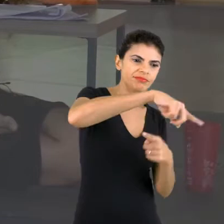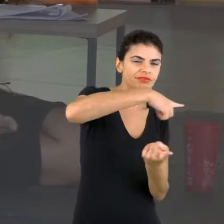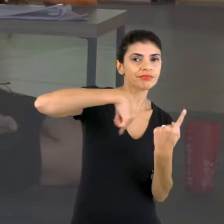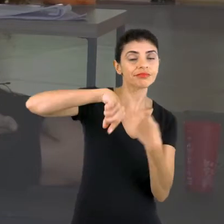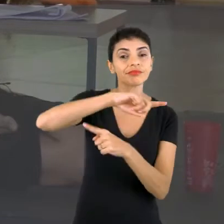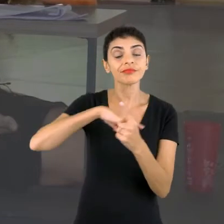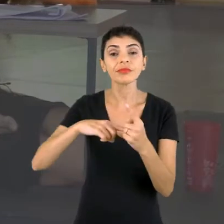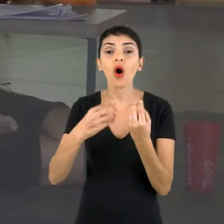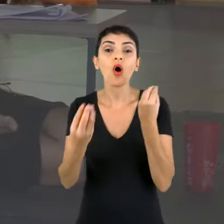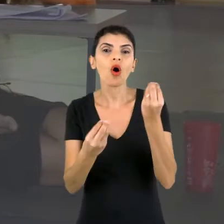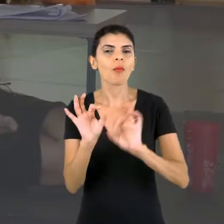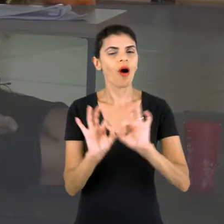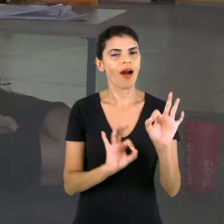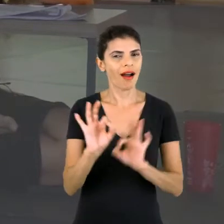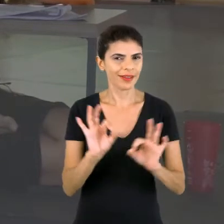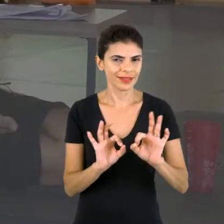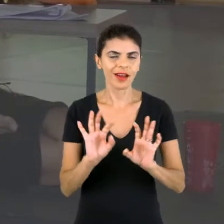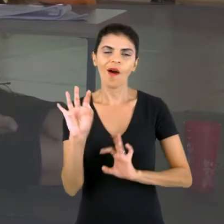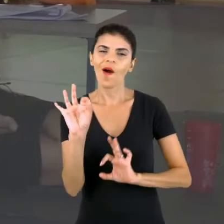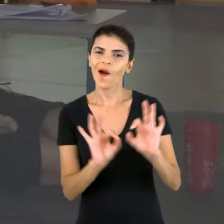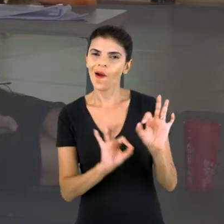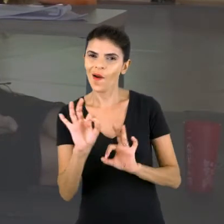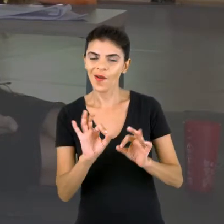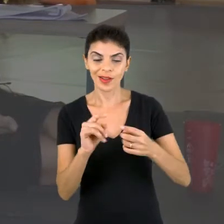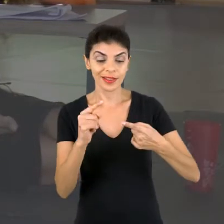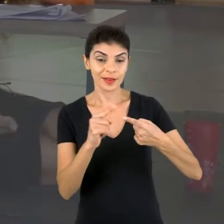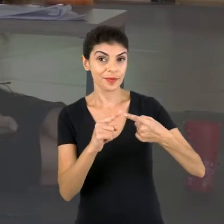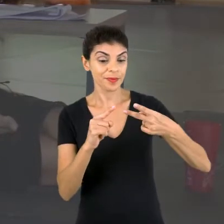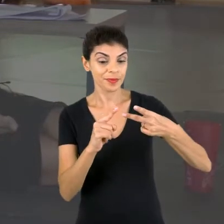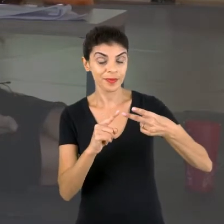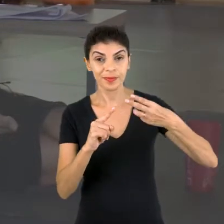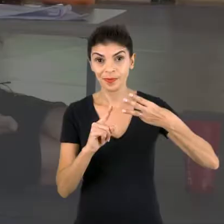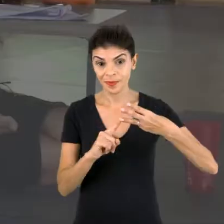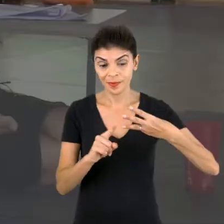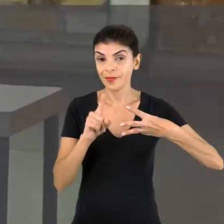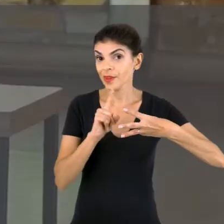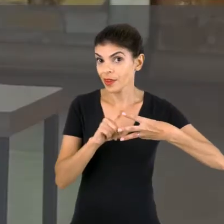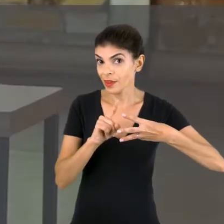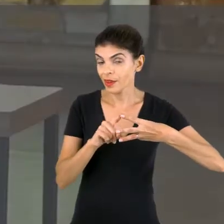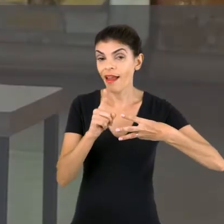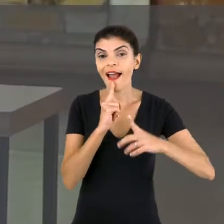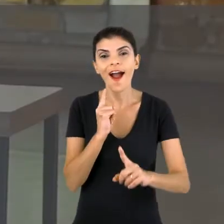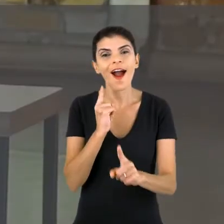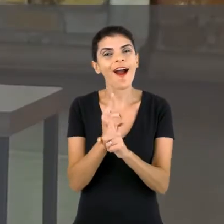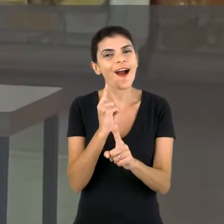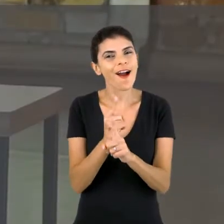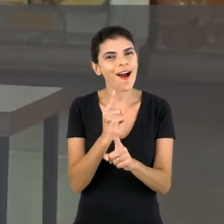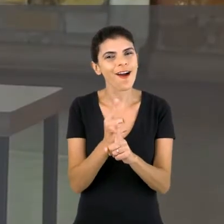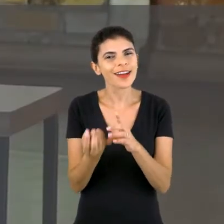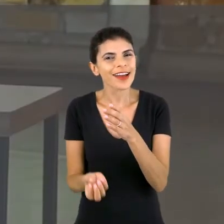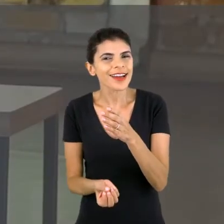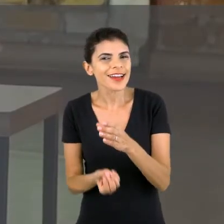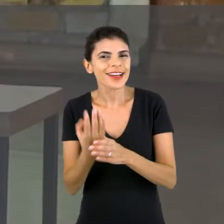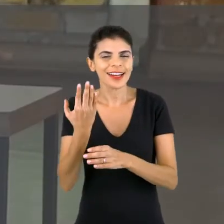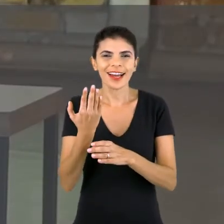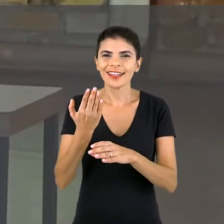E fechando, como que a gente organiza isso? A gente organiza isso em 3 tipos de encontro. Um é o nosso encontro